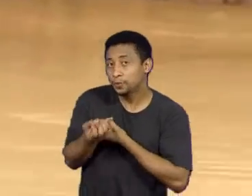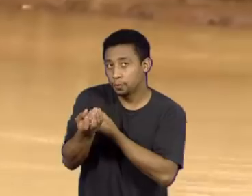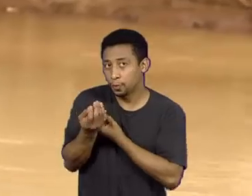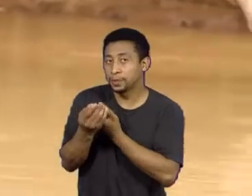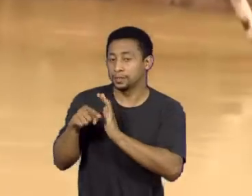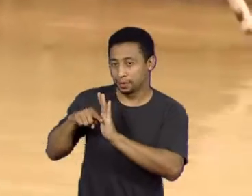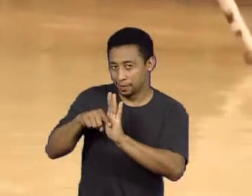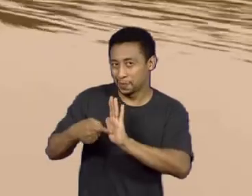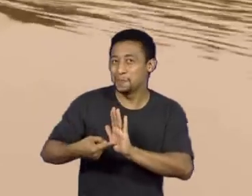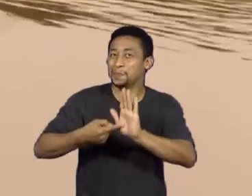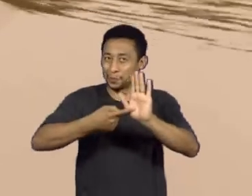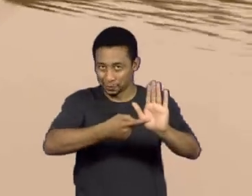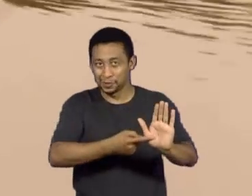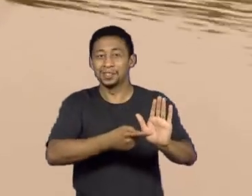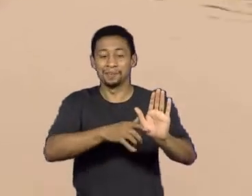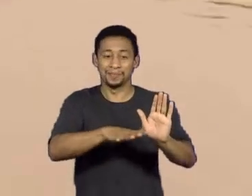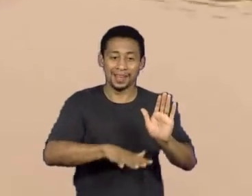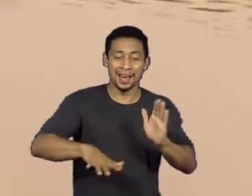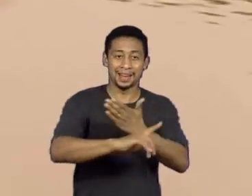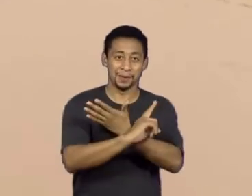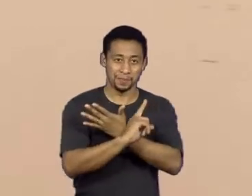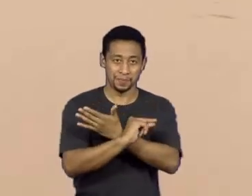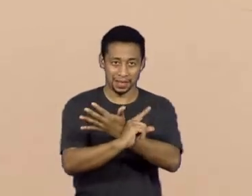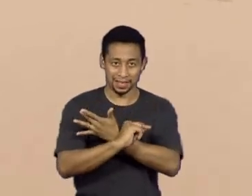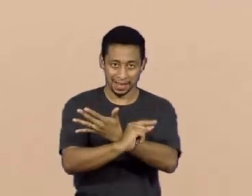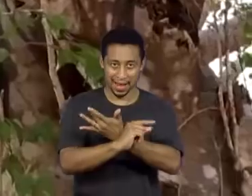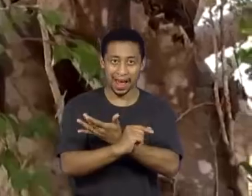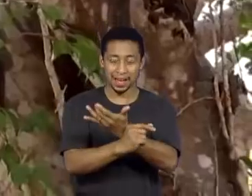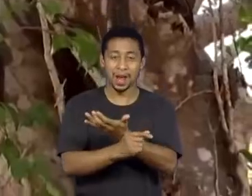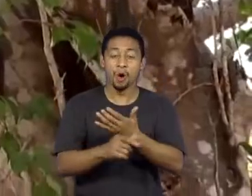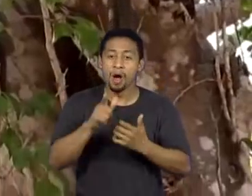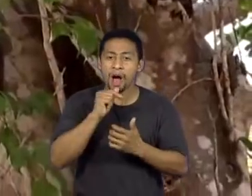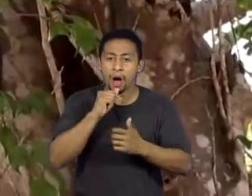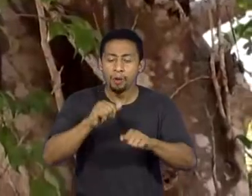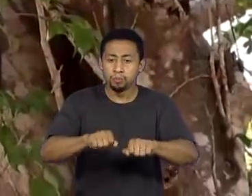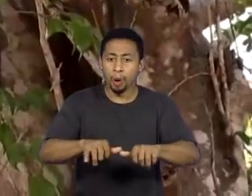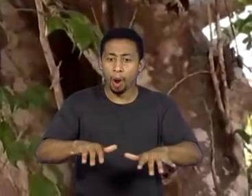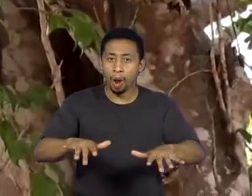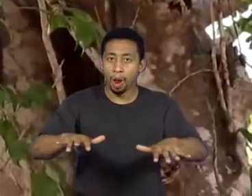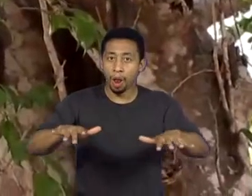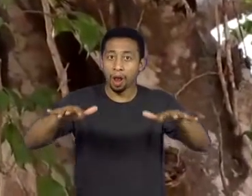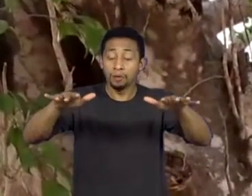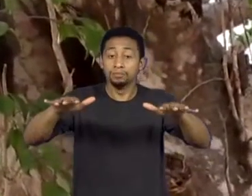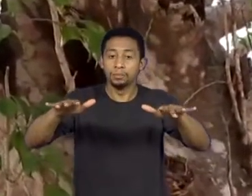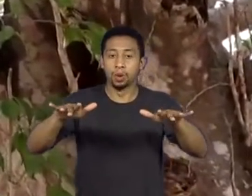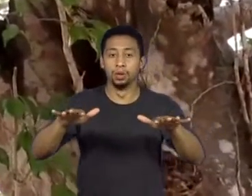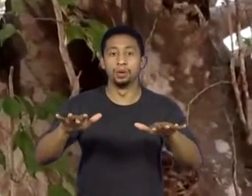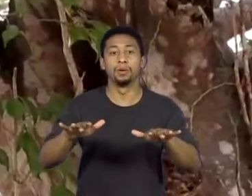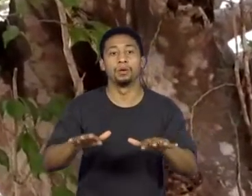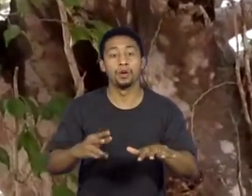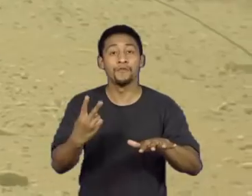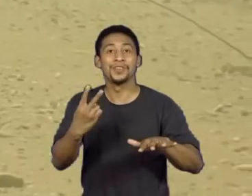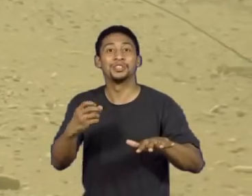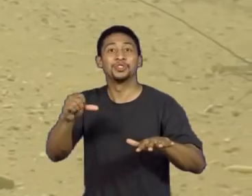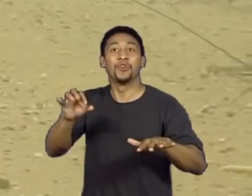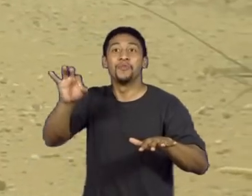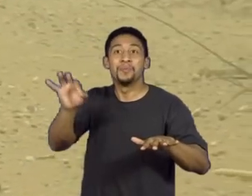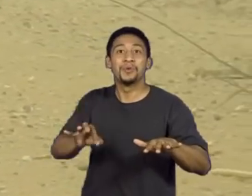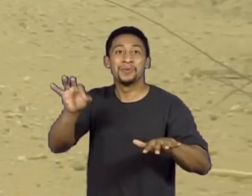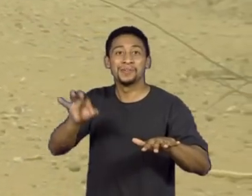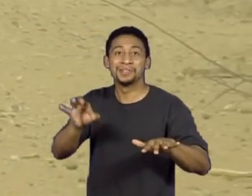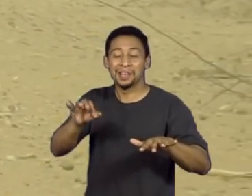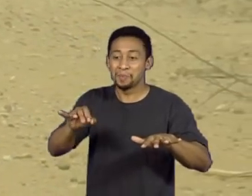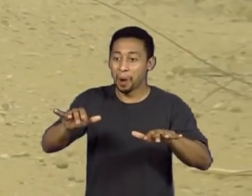Outro estudo do MAP Biomas revela que o Pantanal, maior planície inundável do mundo, perdeu 29%